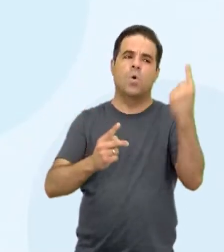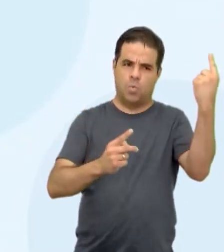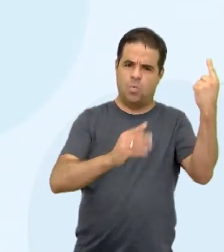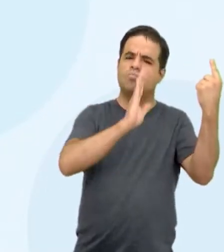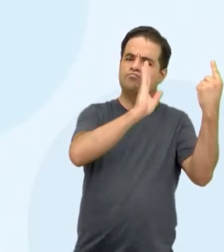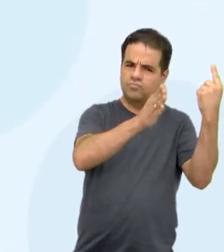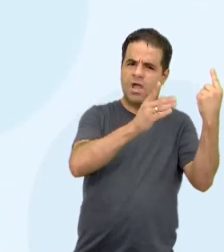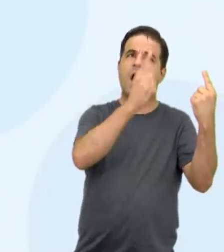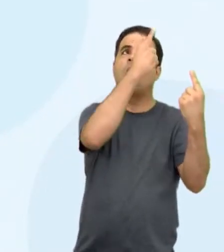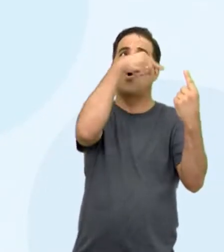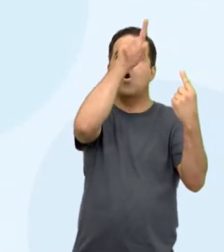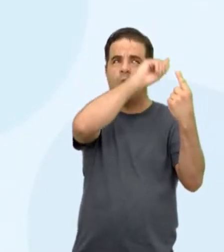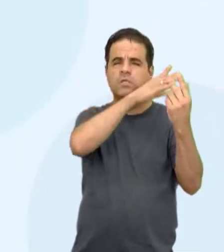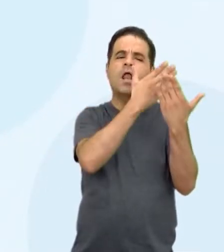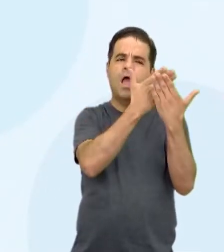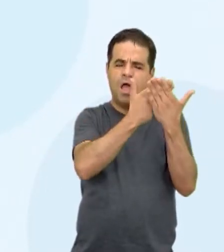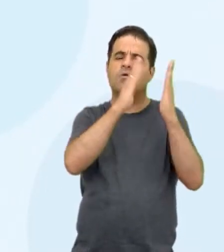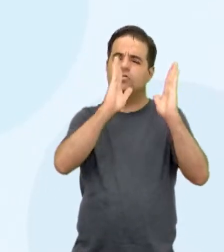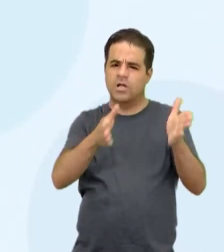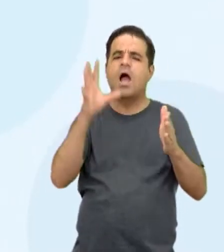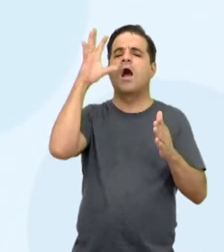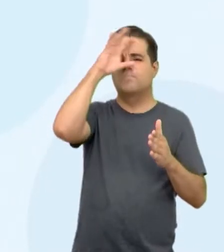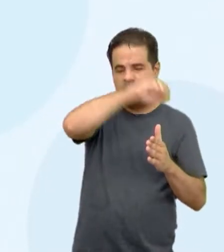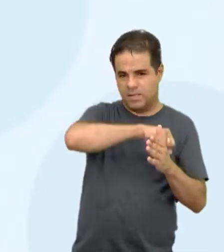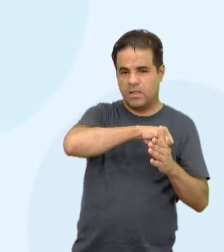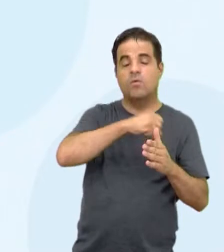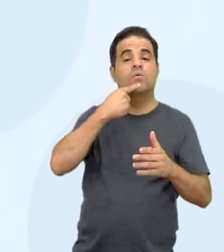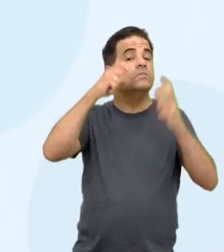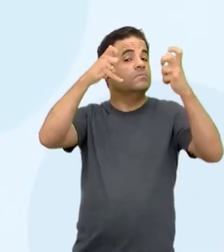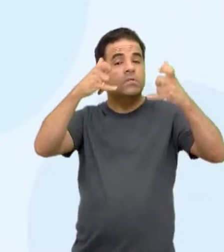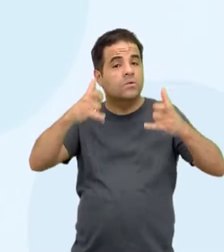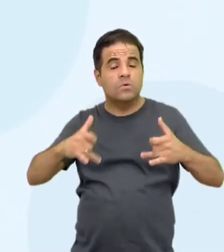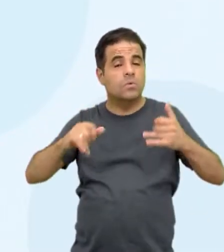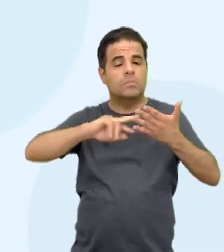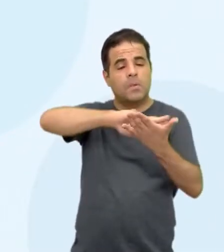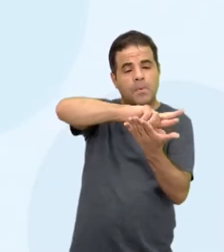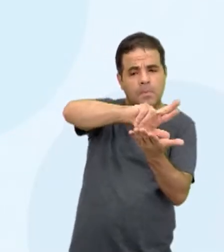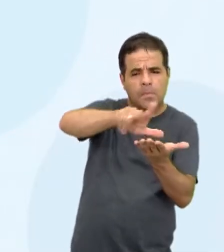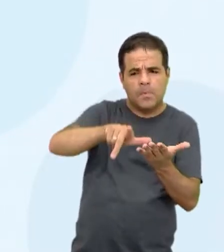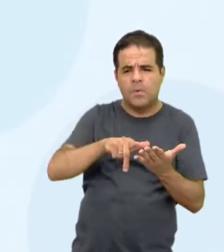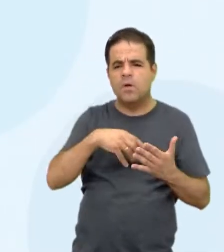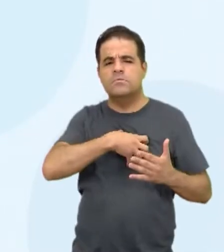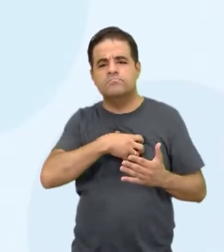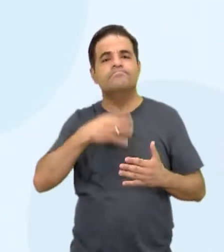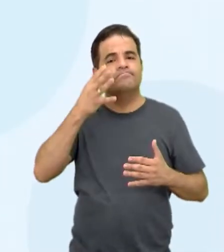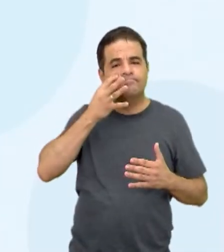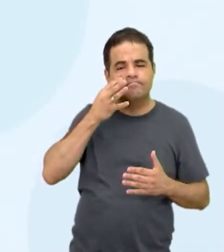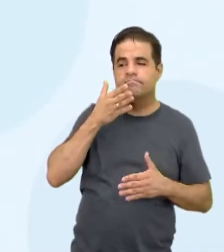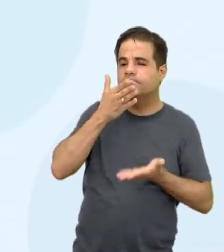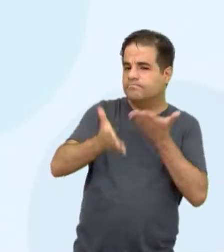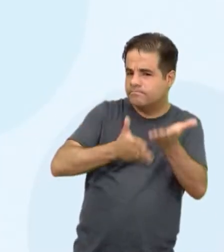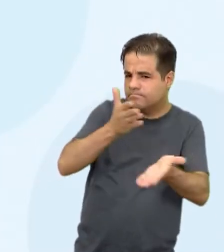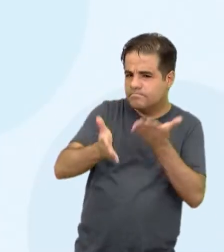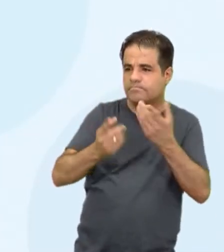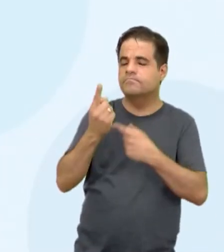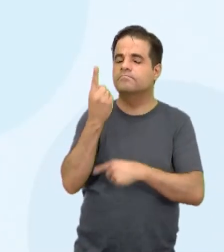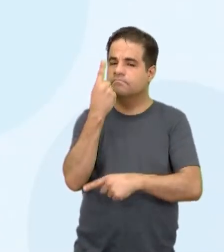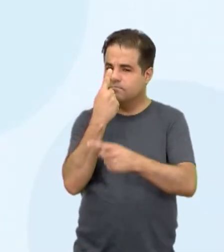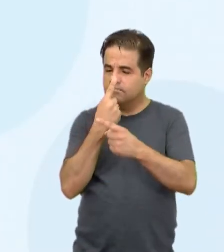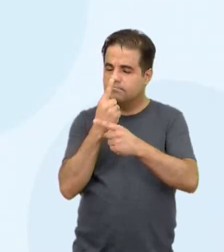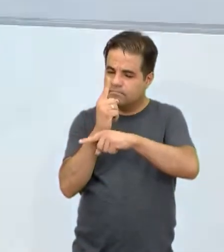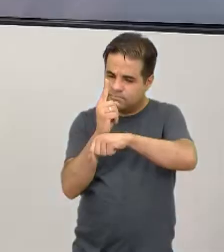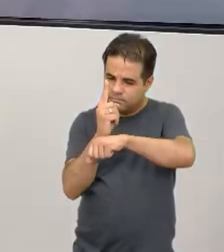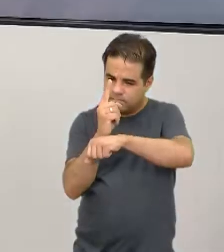na aula passada, né? Justamente quando a gente viu aí a respeito das características que estavam envolvidas na evolução